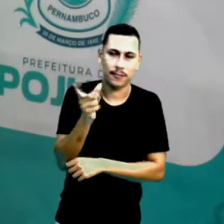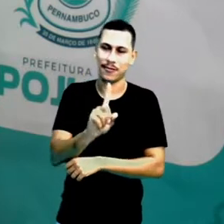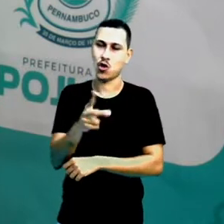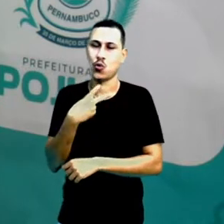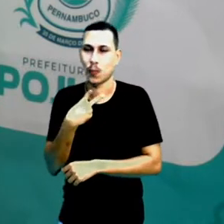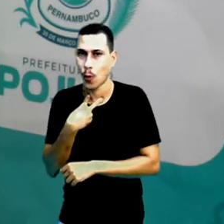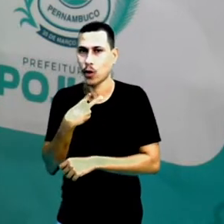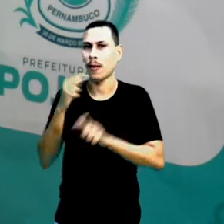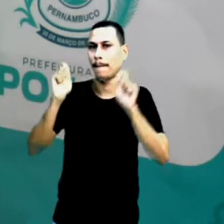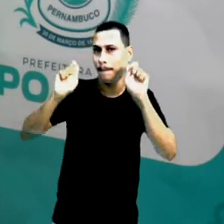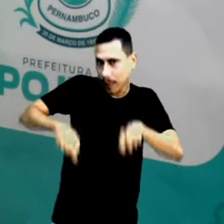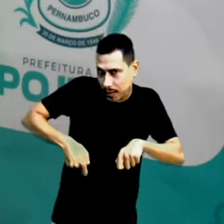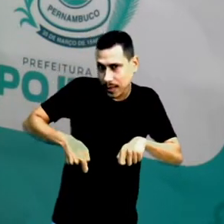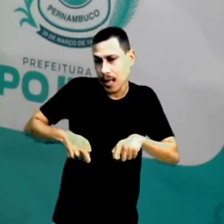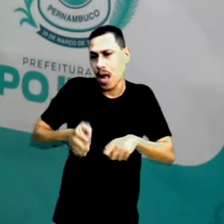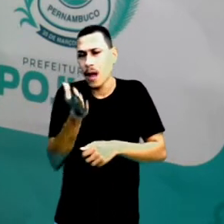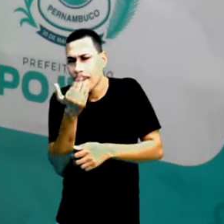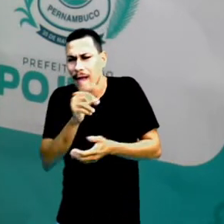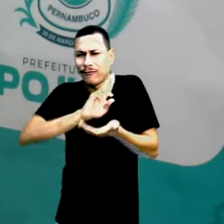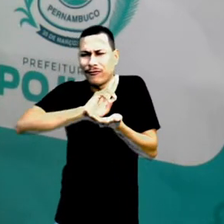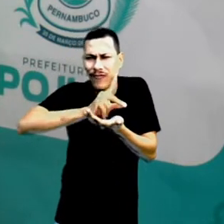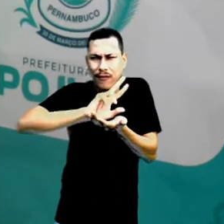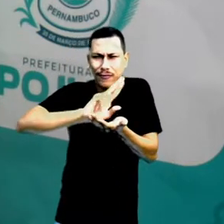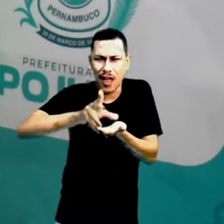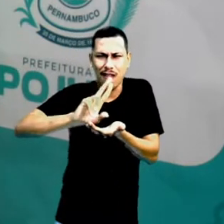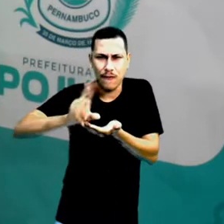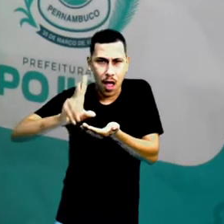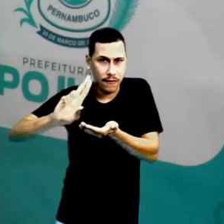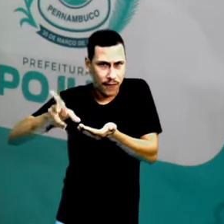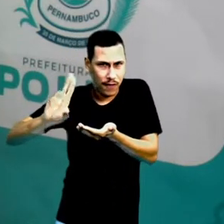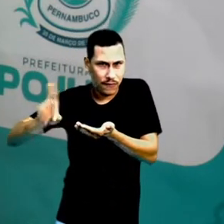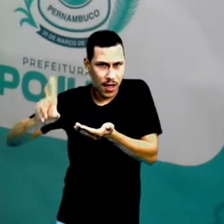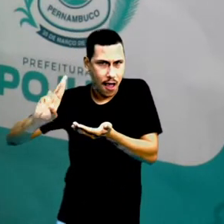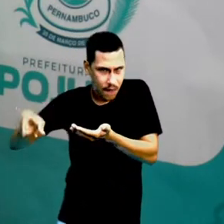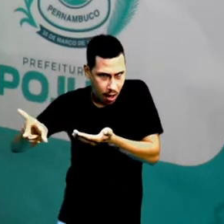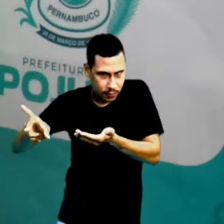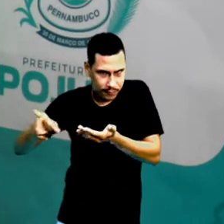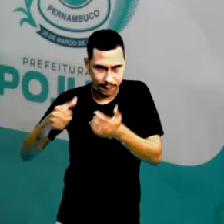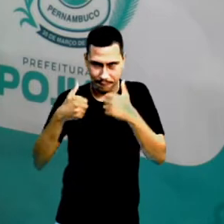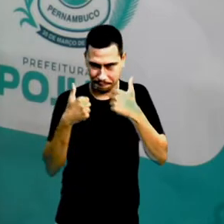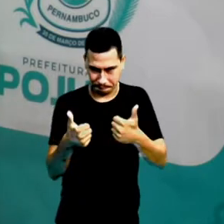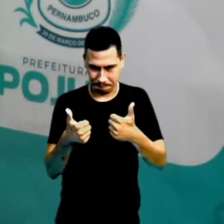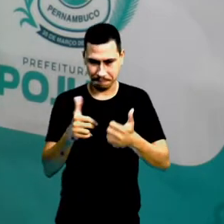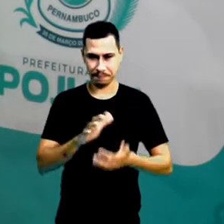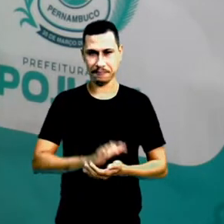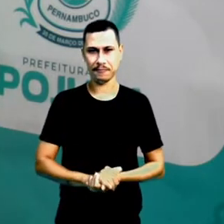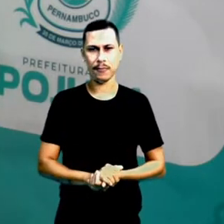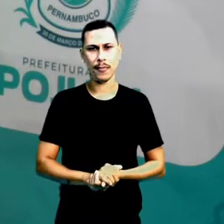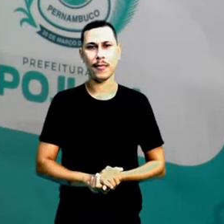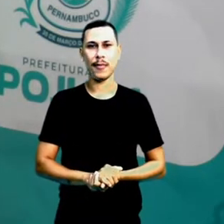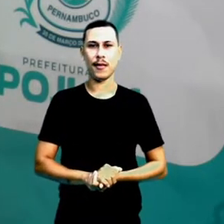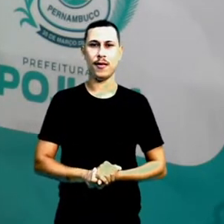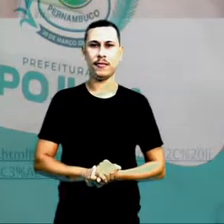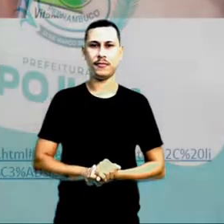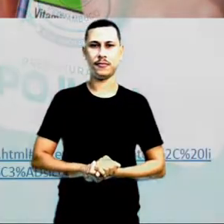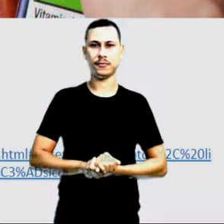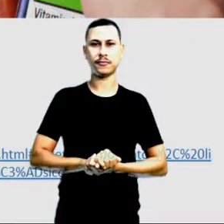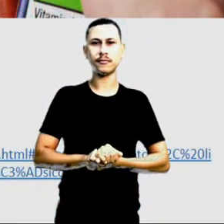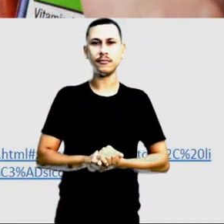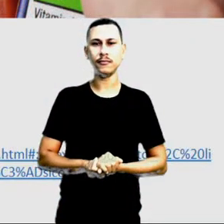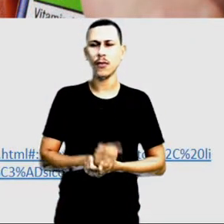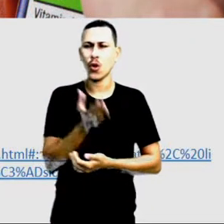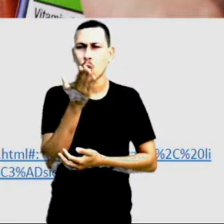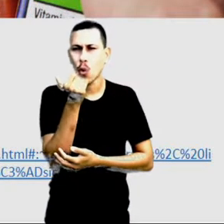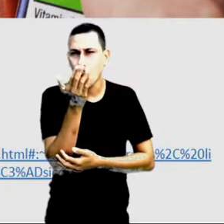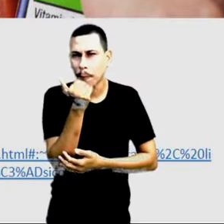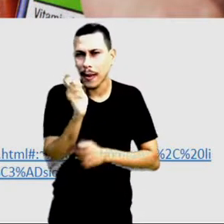não vai fazer com que a gente tenha uma alimentação saudável. A gente tem que fazer uma variação, né? A gente tem que ter uma variedade. E a comida